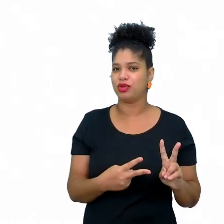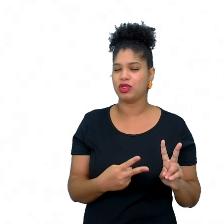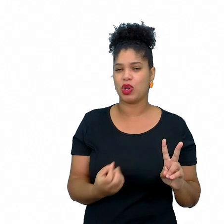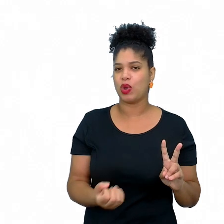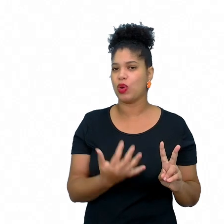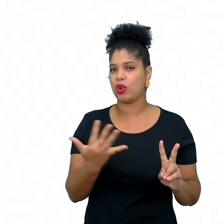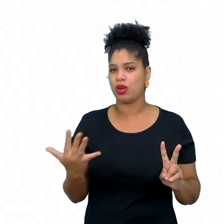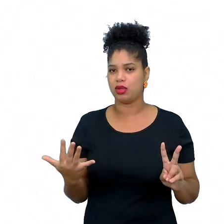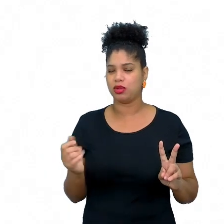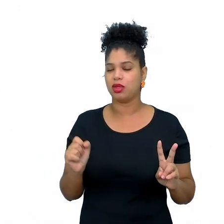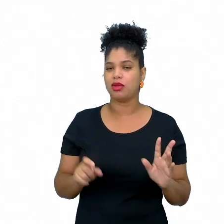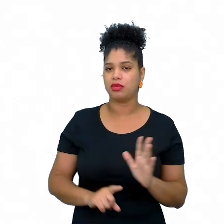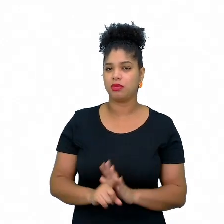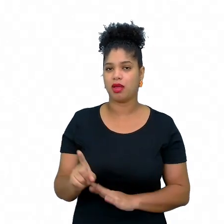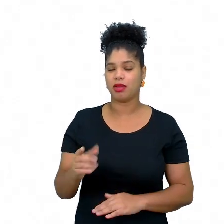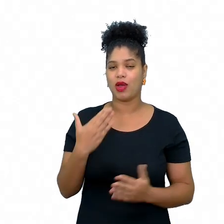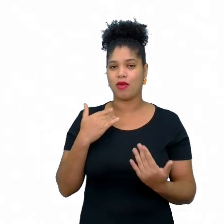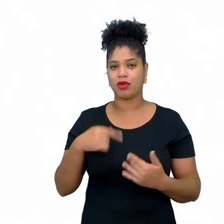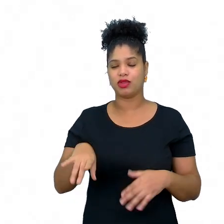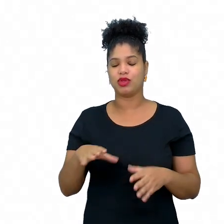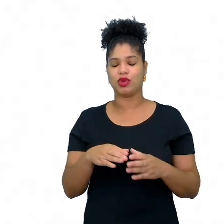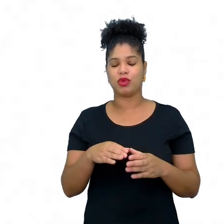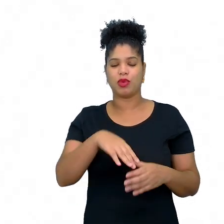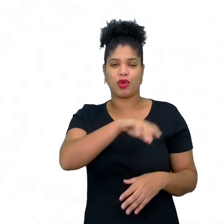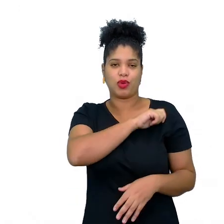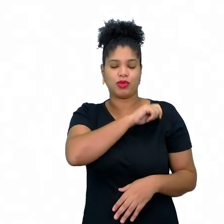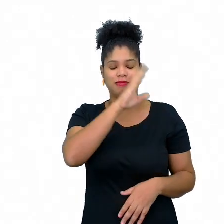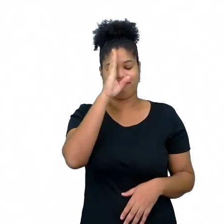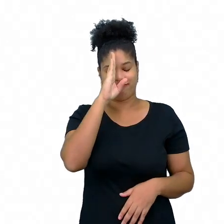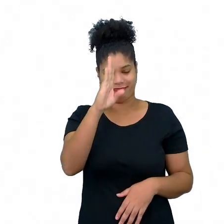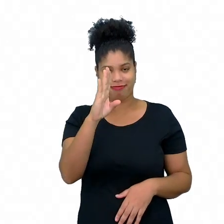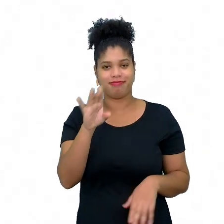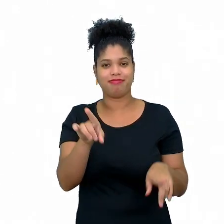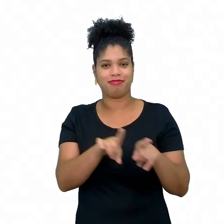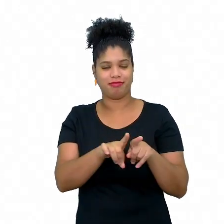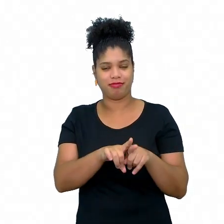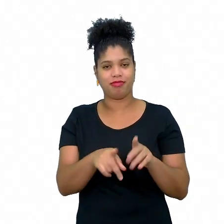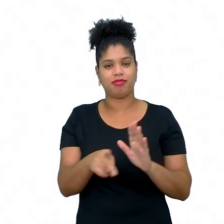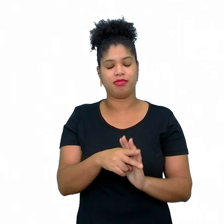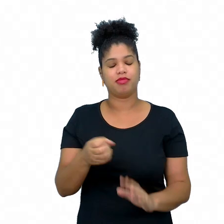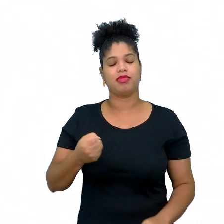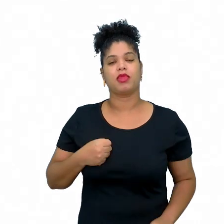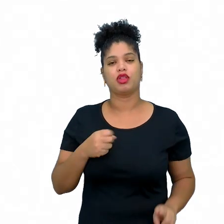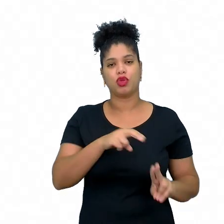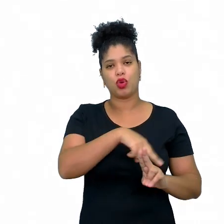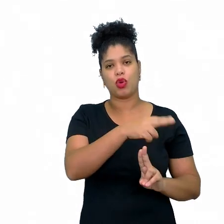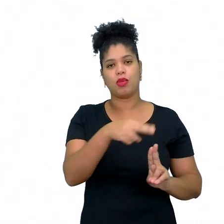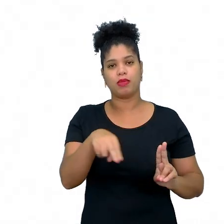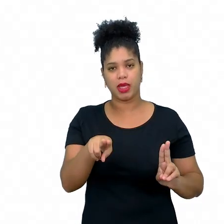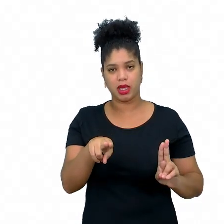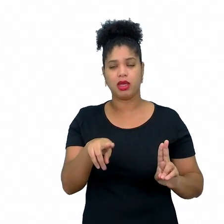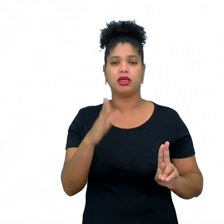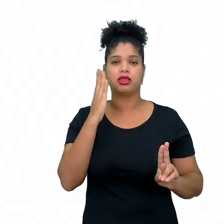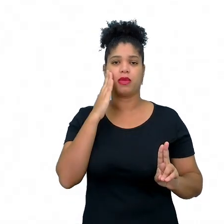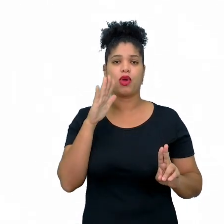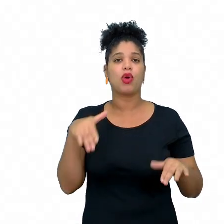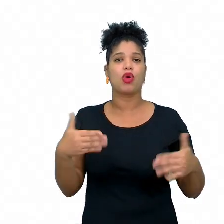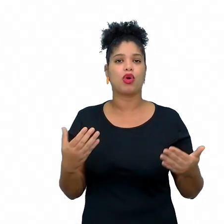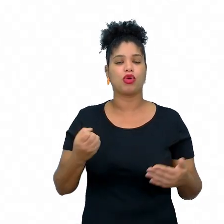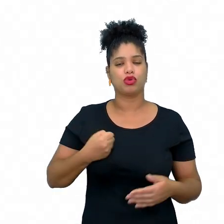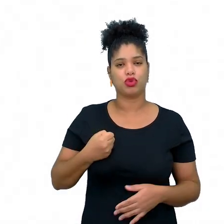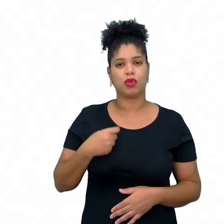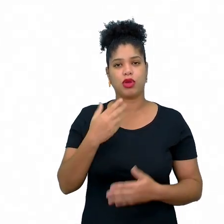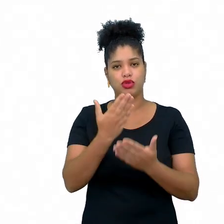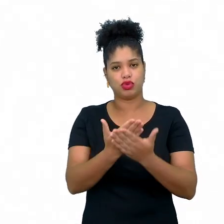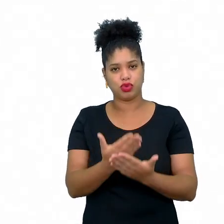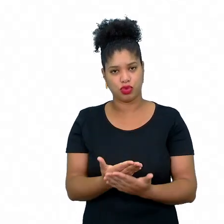de aula uma discussão com os alunos, principalmente também sobre o número π, qual o valor de π, né? Os